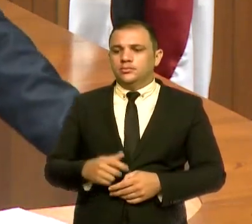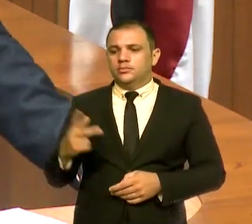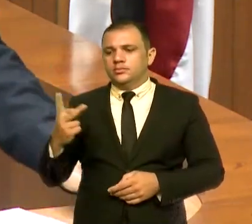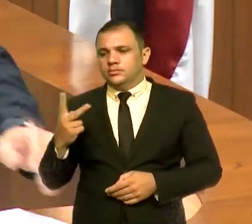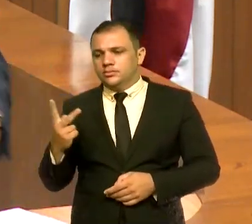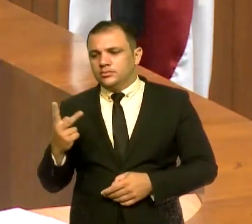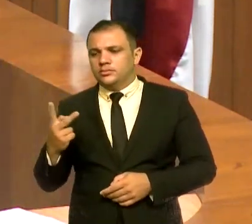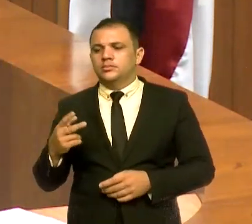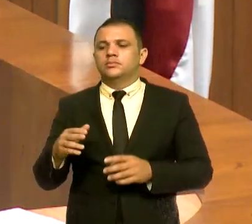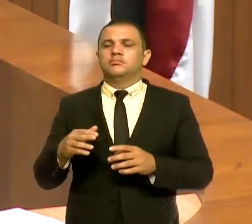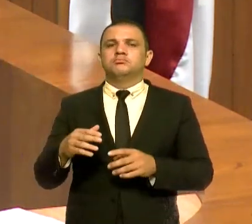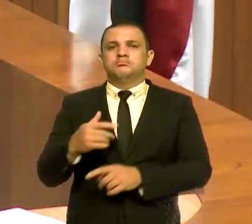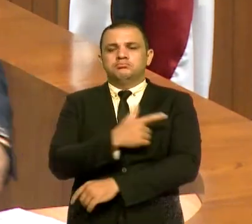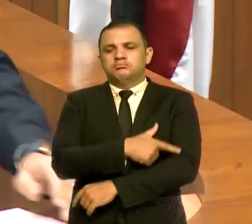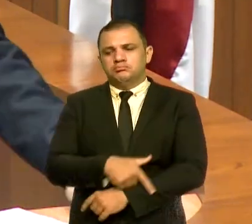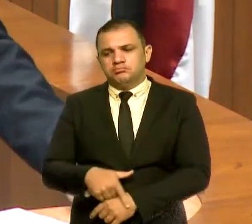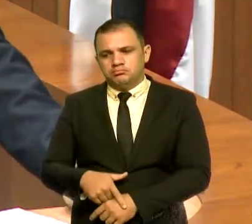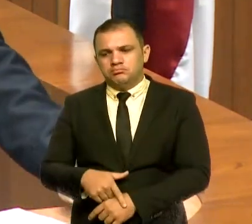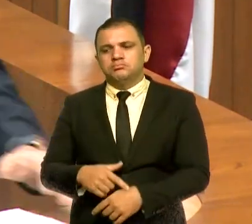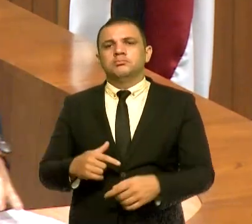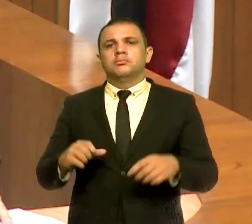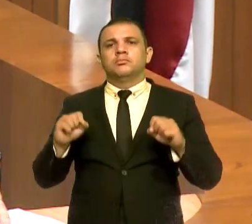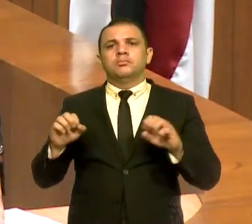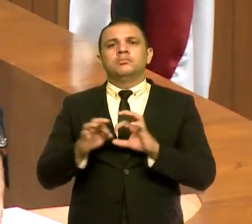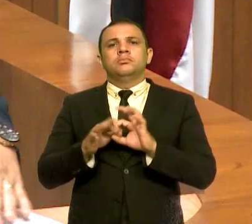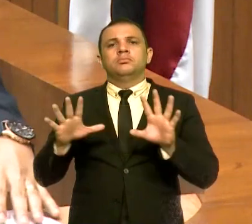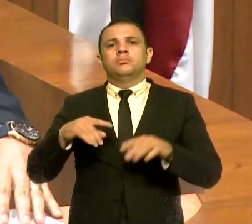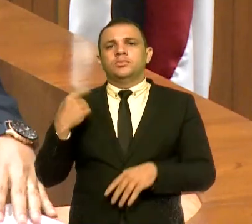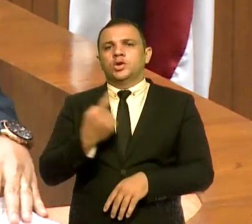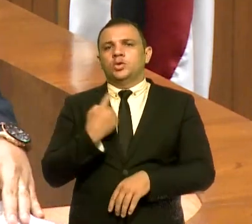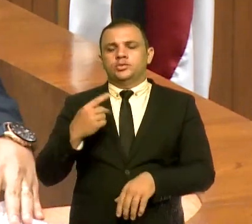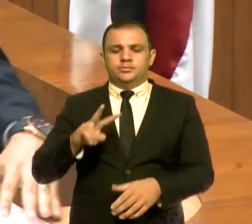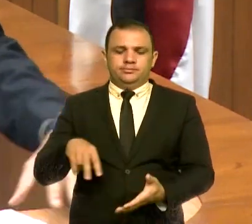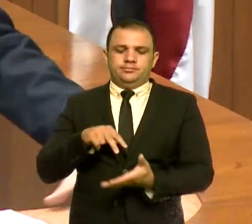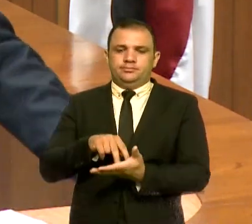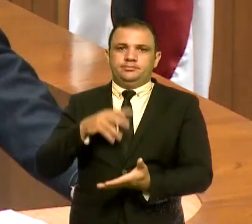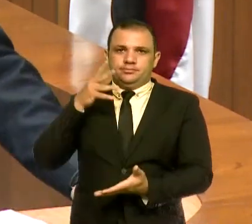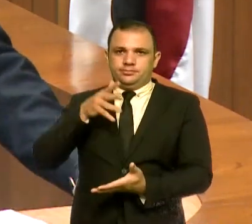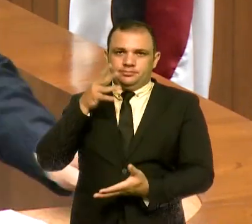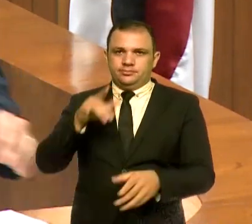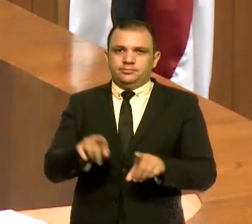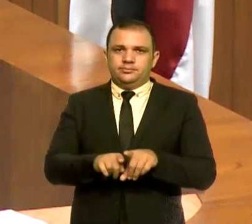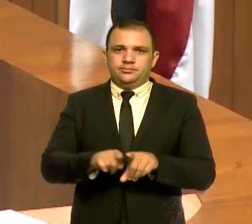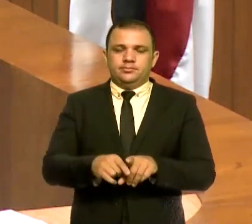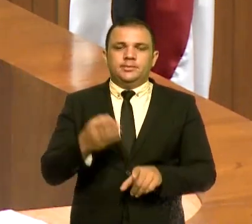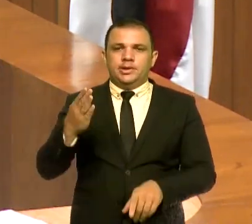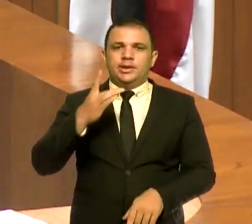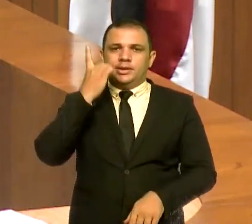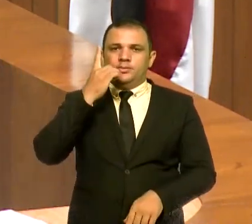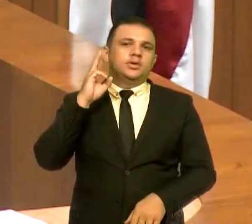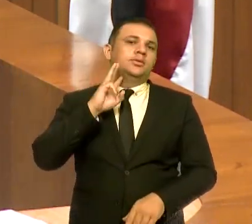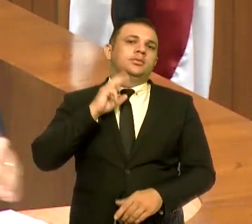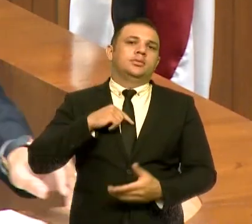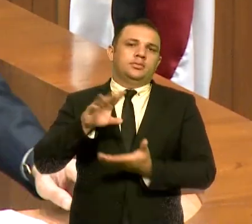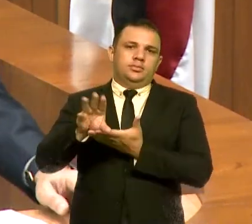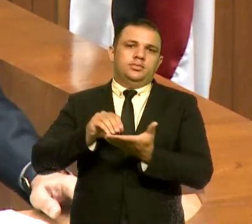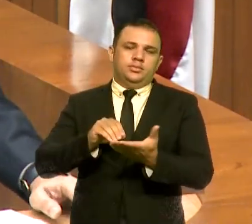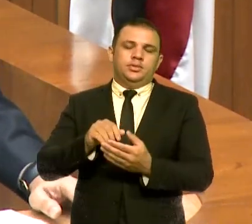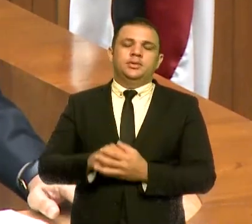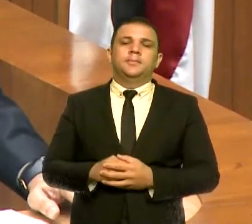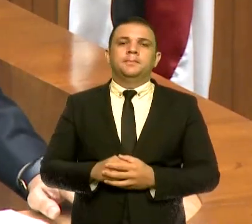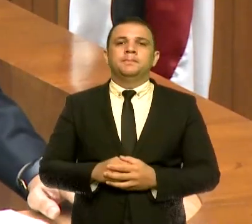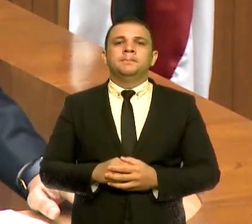foram muito cordiais ao permitir que a gente aqui falasse. E assim como o deputado Wellington, eu queria fazer esse